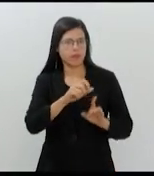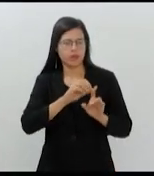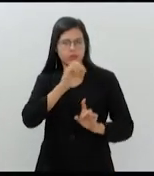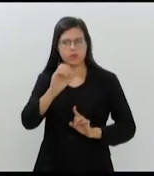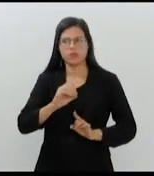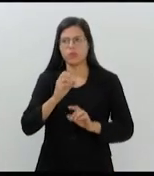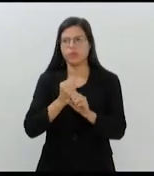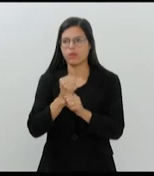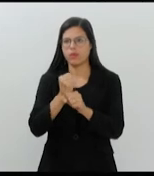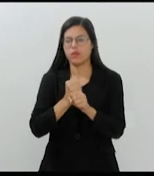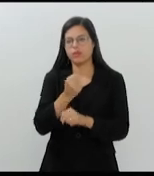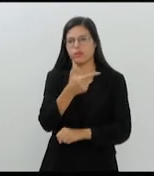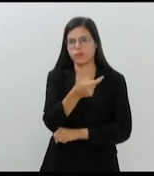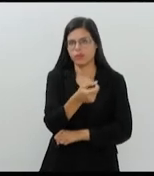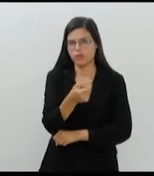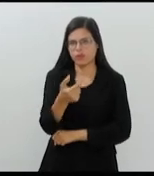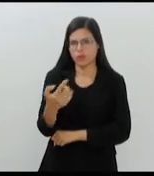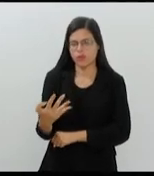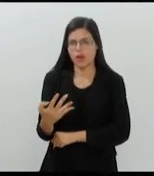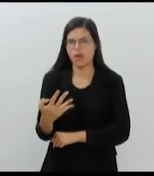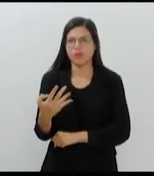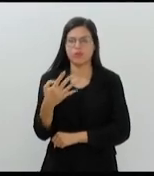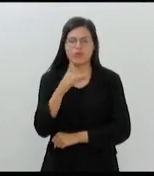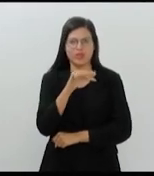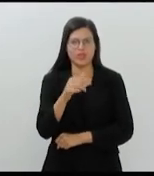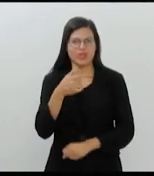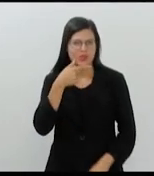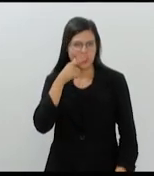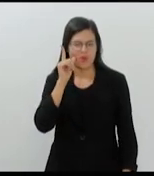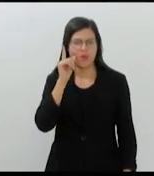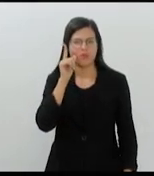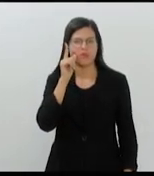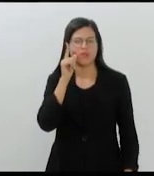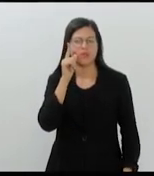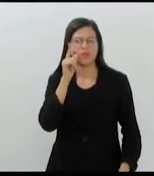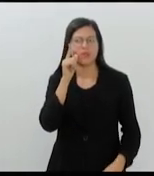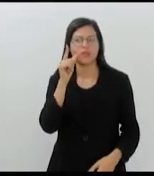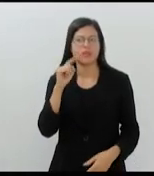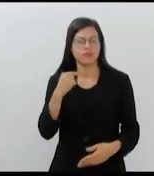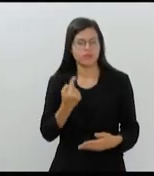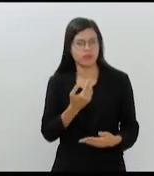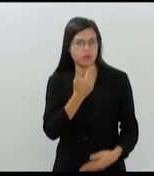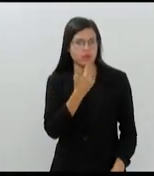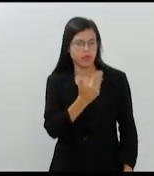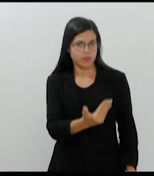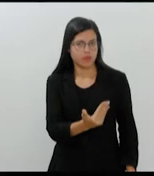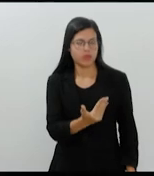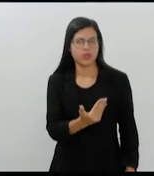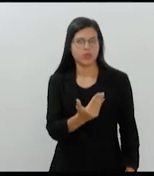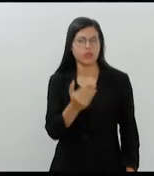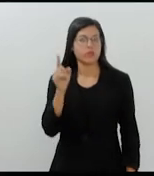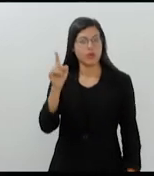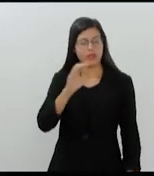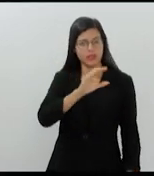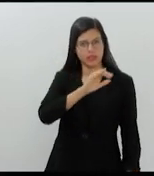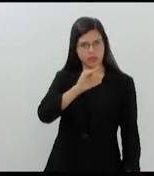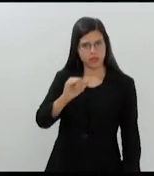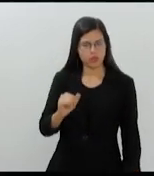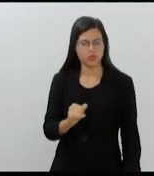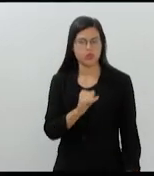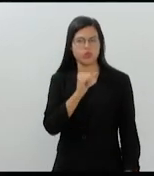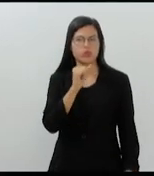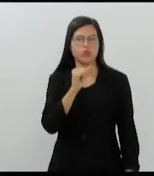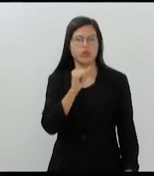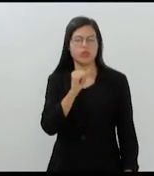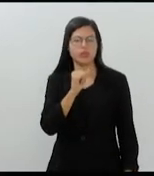isto é, do dia de ontem, que protocolamos lá na CCJ, para